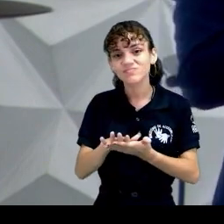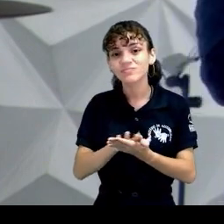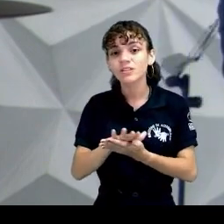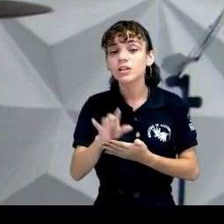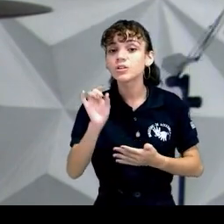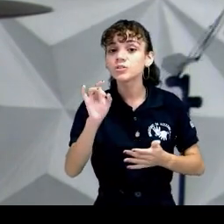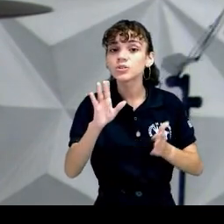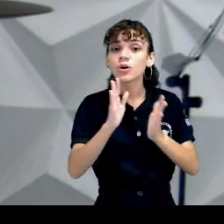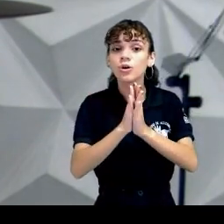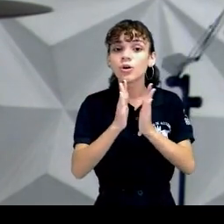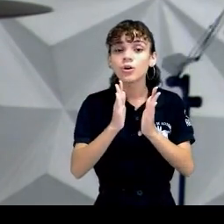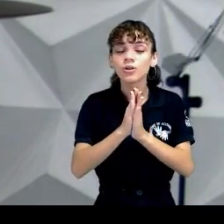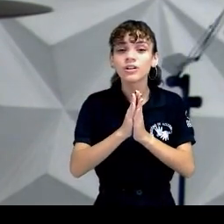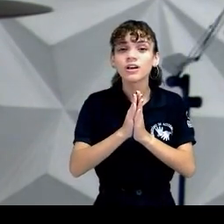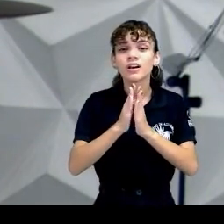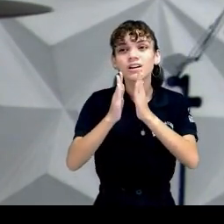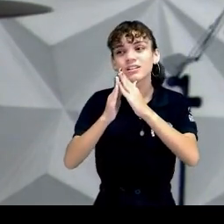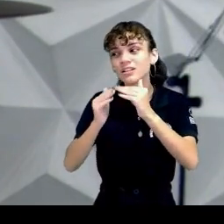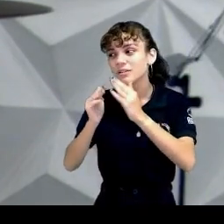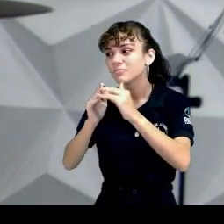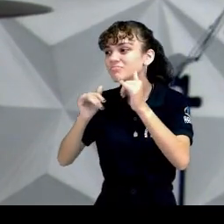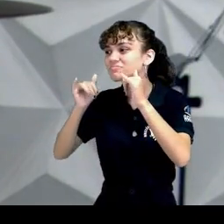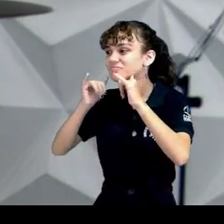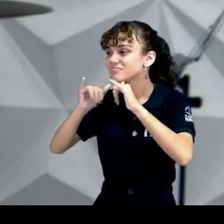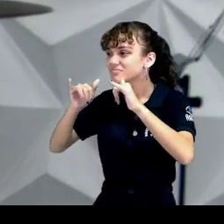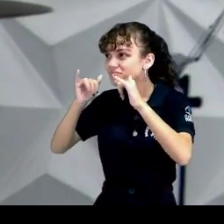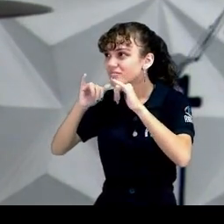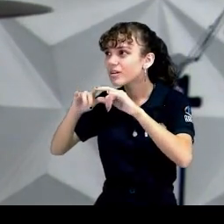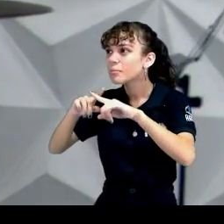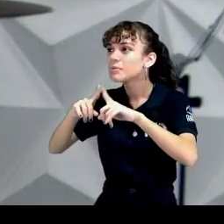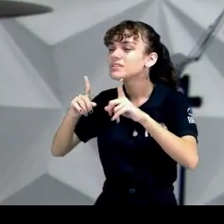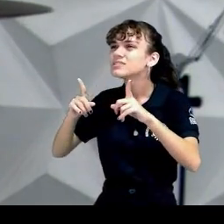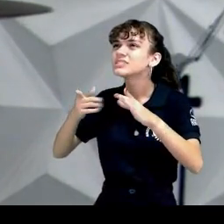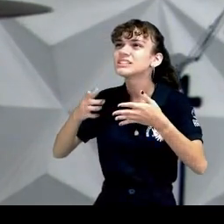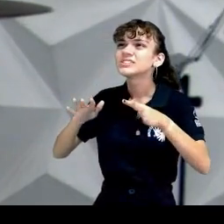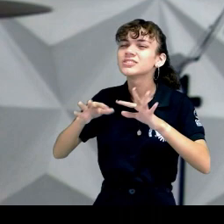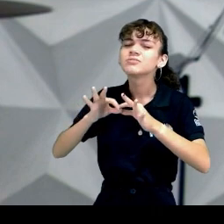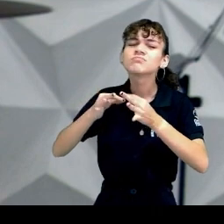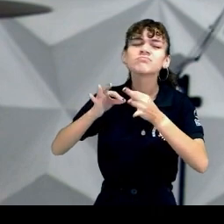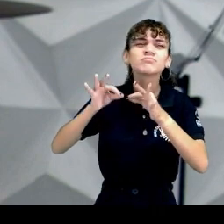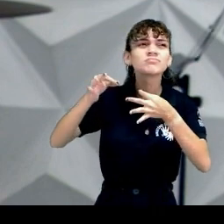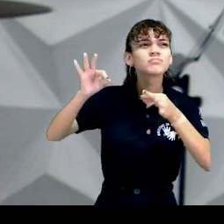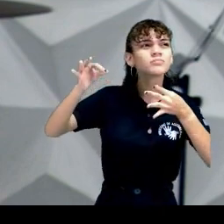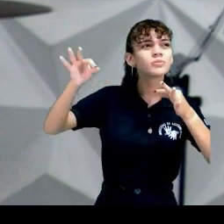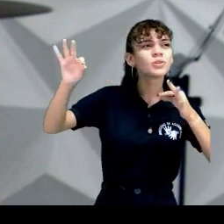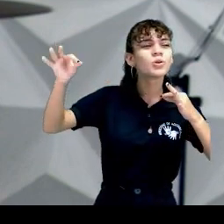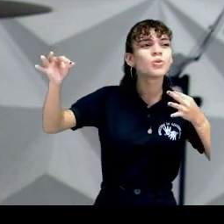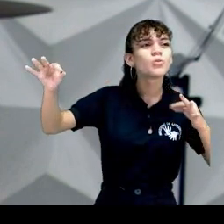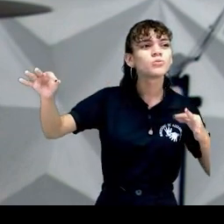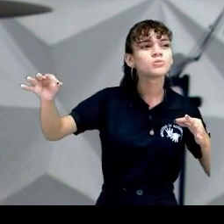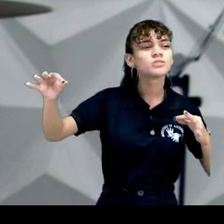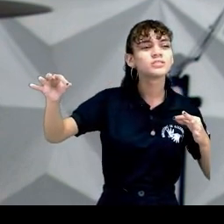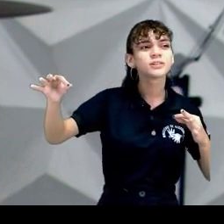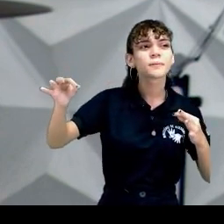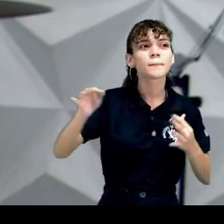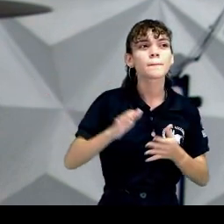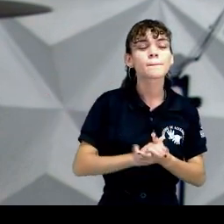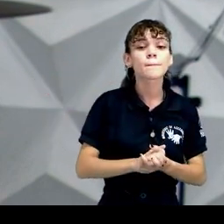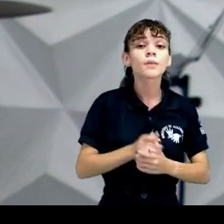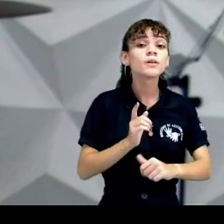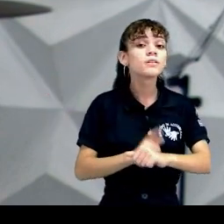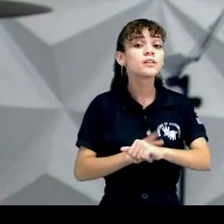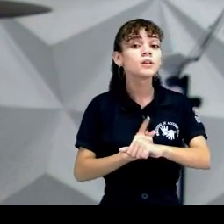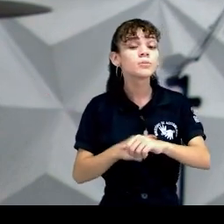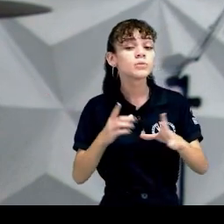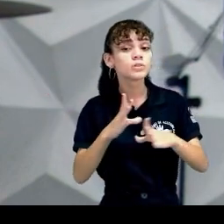busca, aquele tempo que no momento da cura estávamos em todos os cultos, a gente começa também a ralentar,